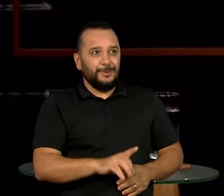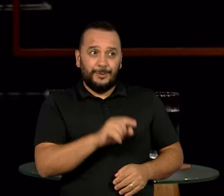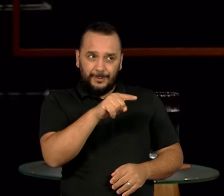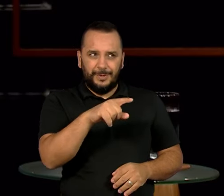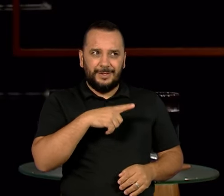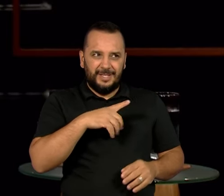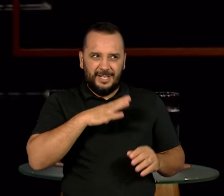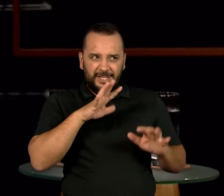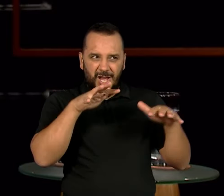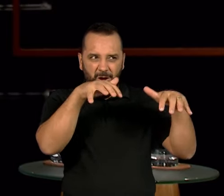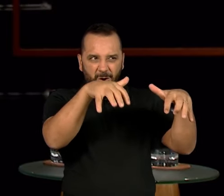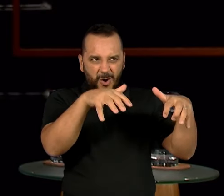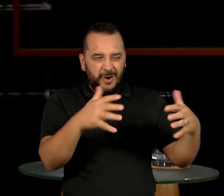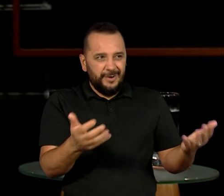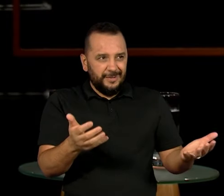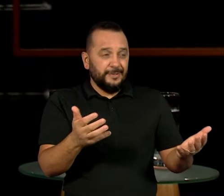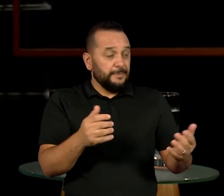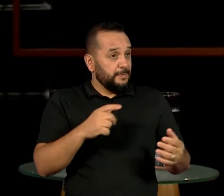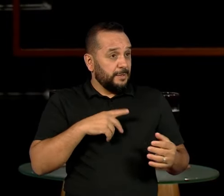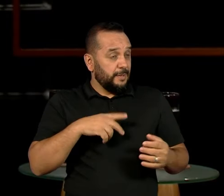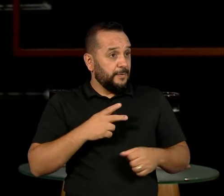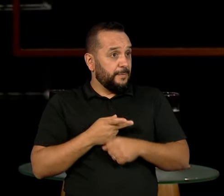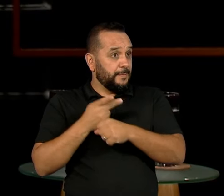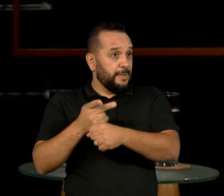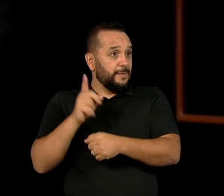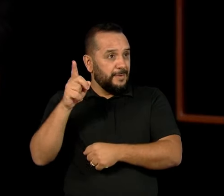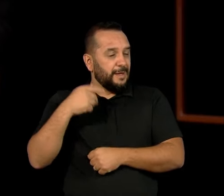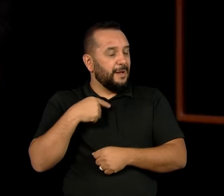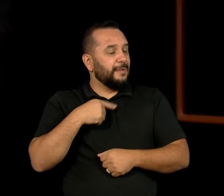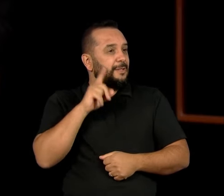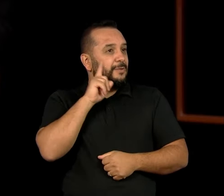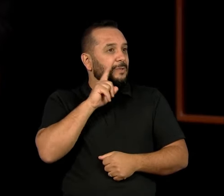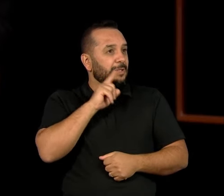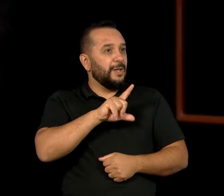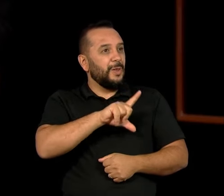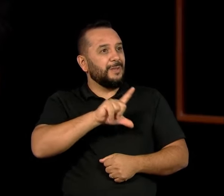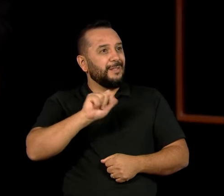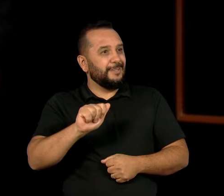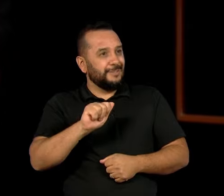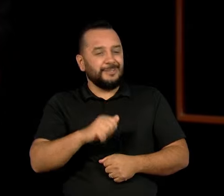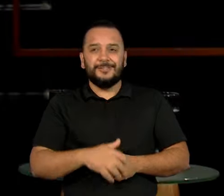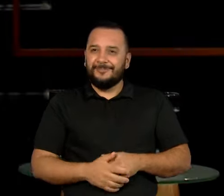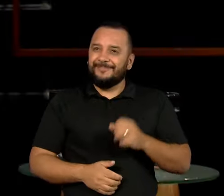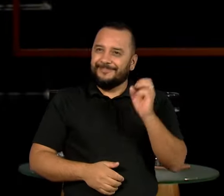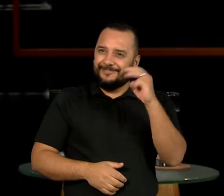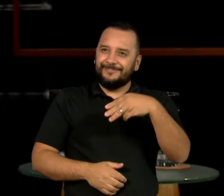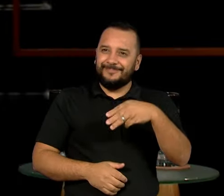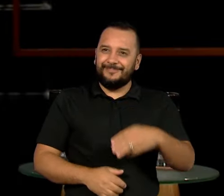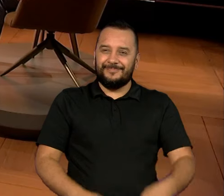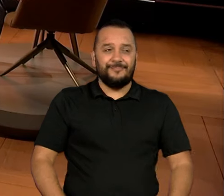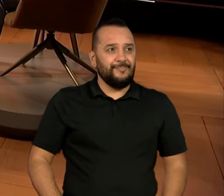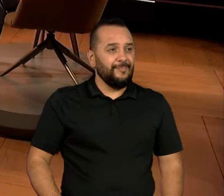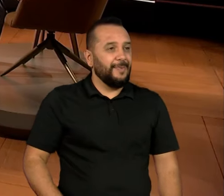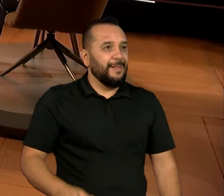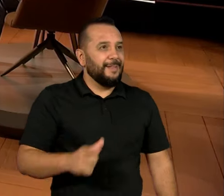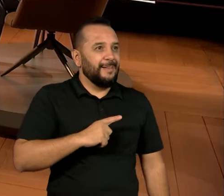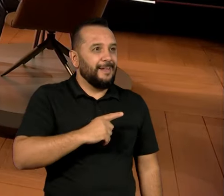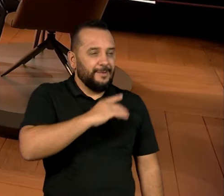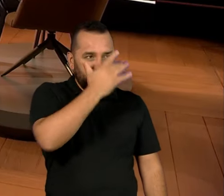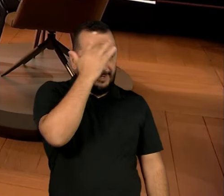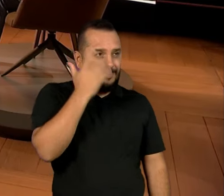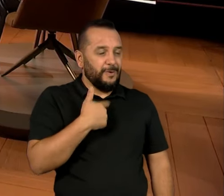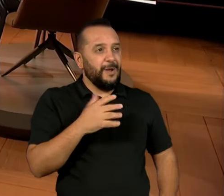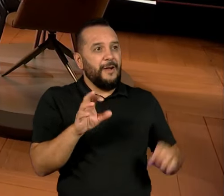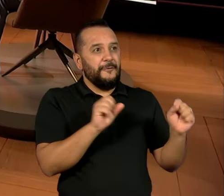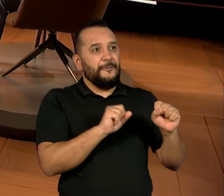terror, tal, né? Foi premiado lá nos Estados Unidos, em Los Angeles, no festival lá. Sim. Há uma grande legião de fãs do